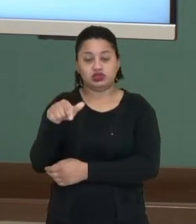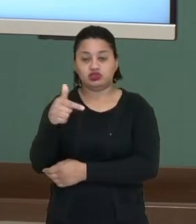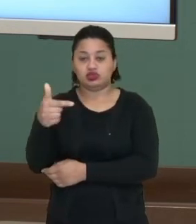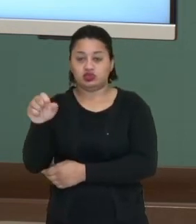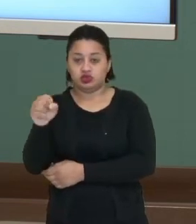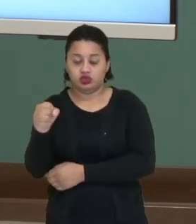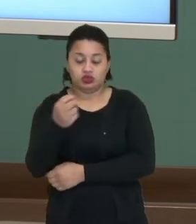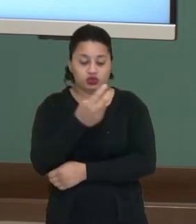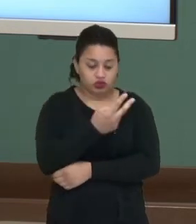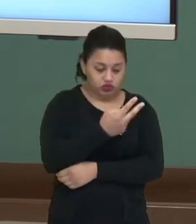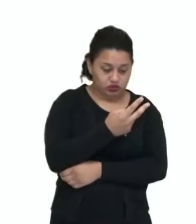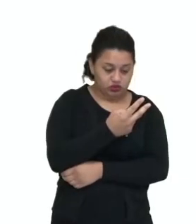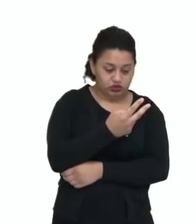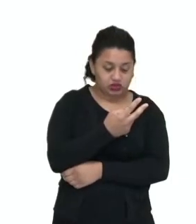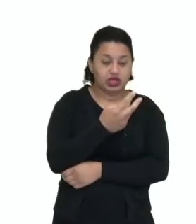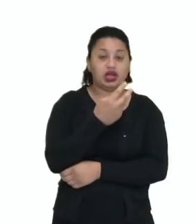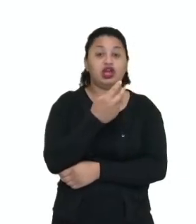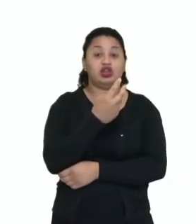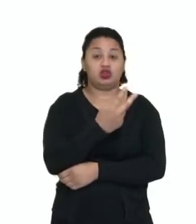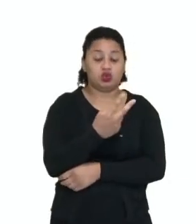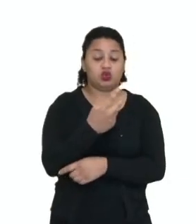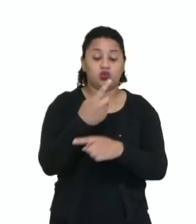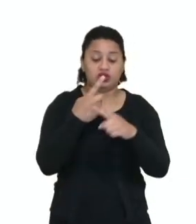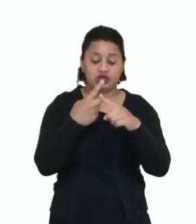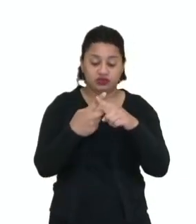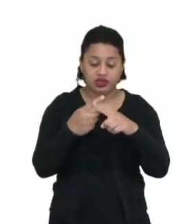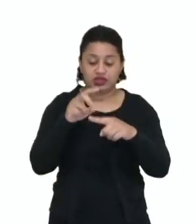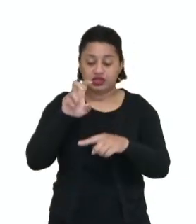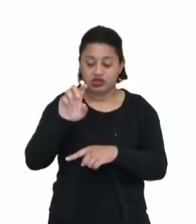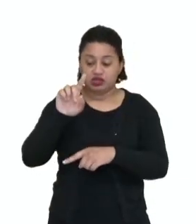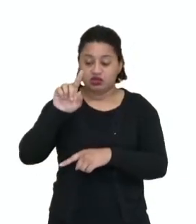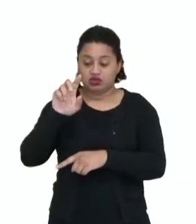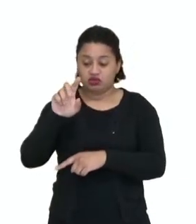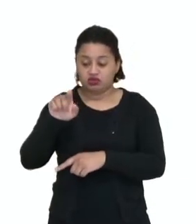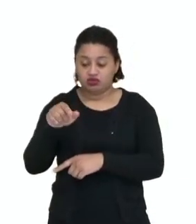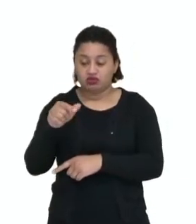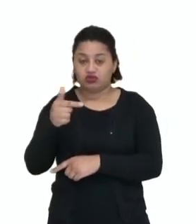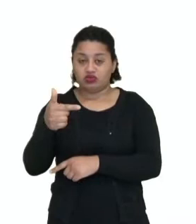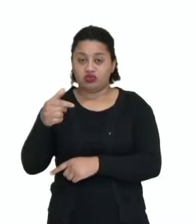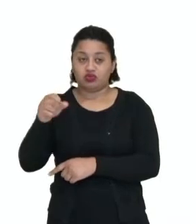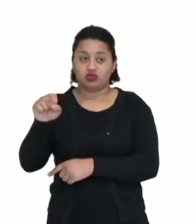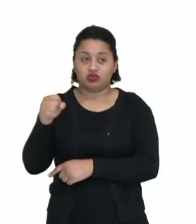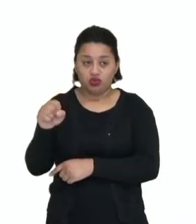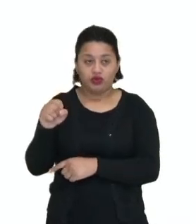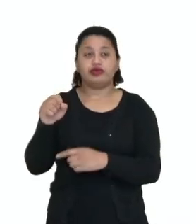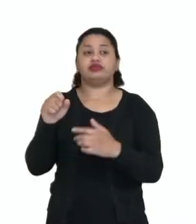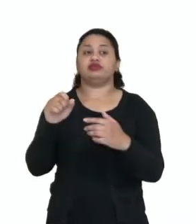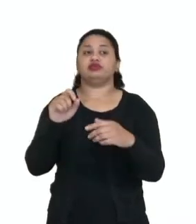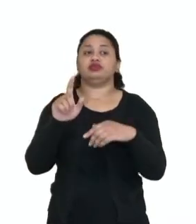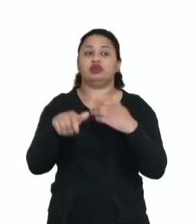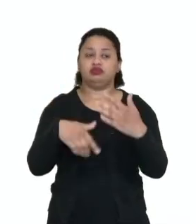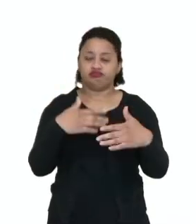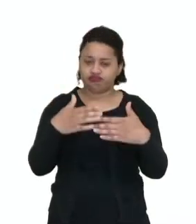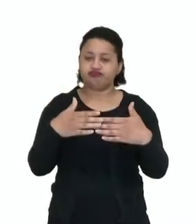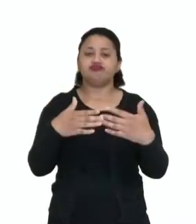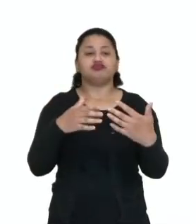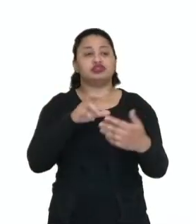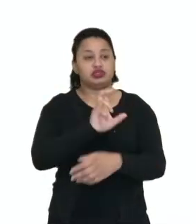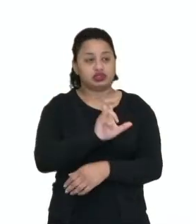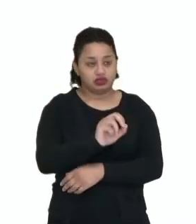5,28, 2 é 2 vezes 5,28, que deu 10,56. 50